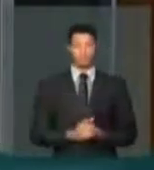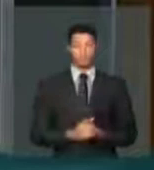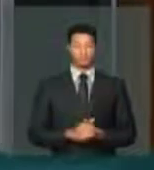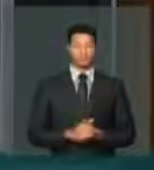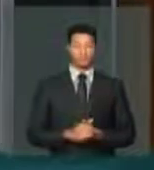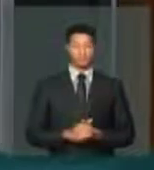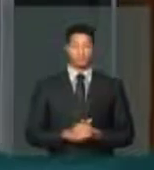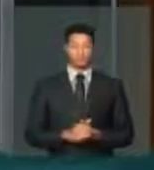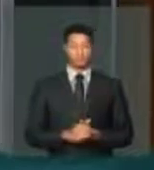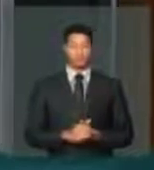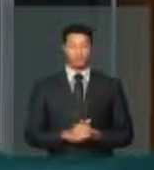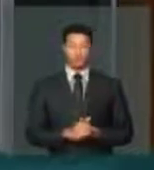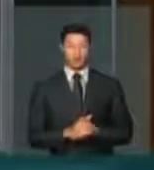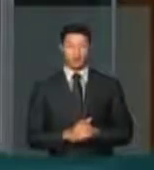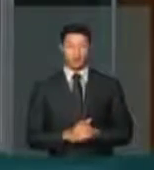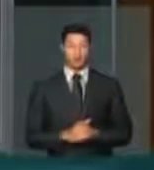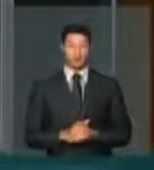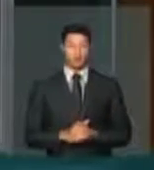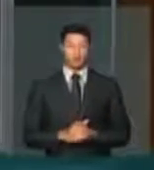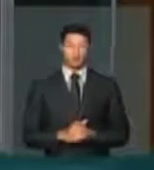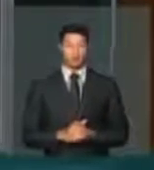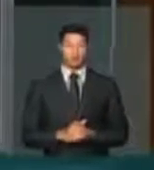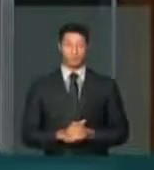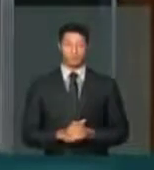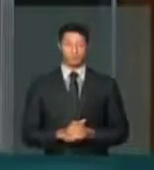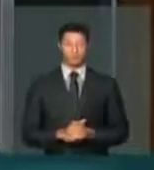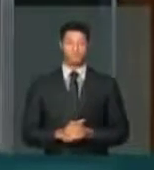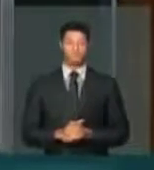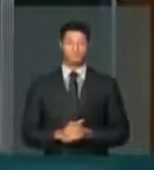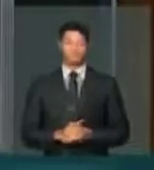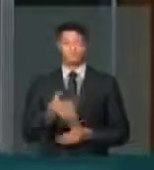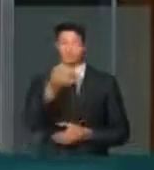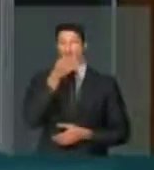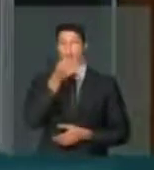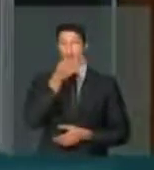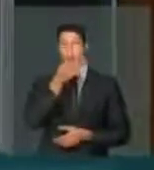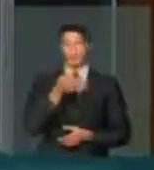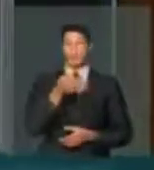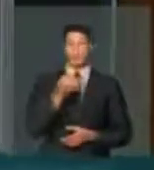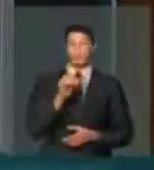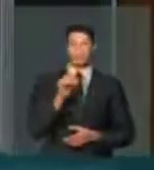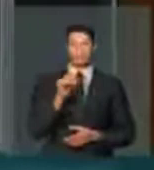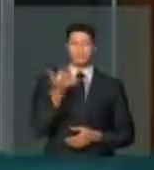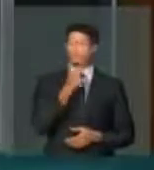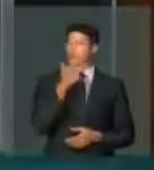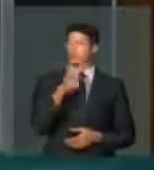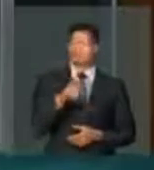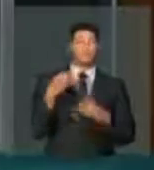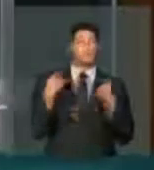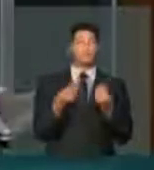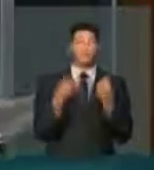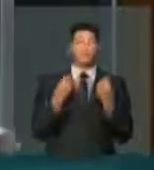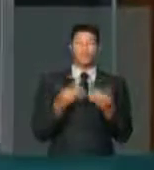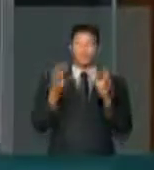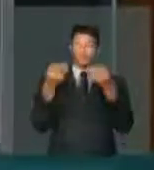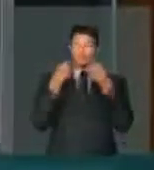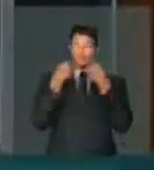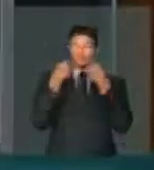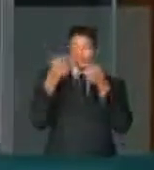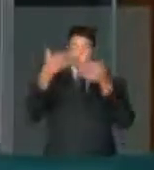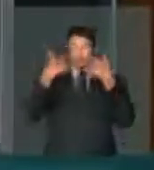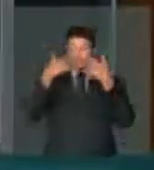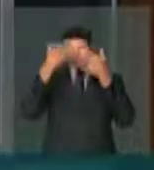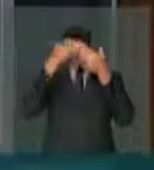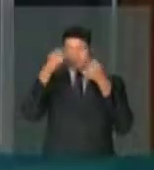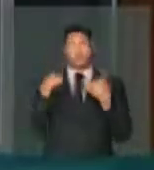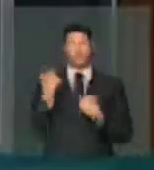Para concluir, deputado. Para concluir, presidente. Esse argumento não tem como me convencer.